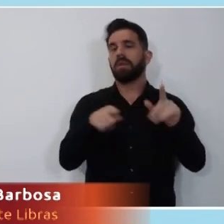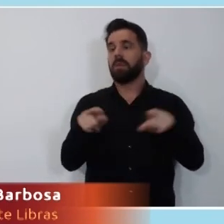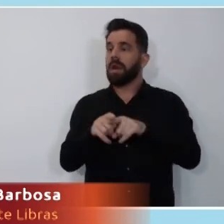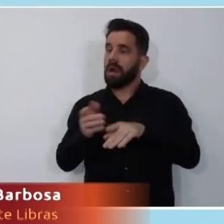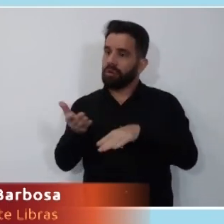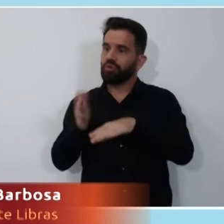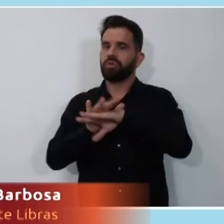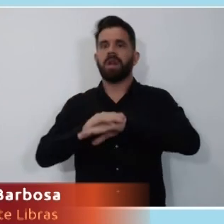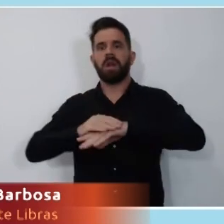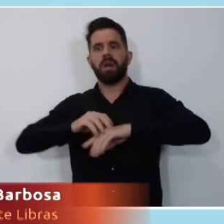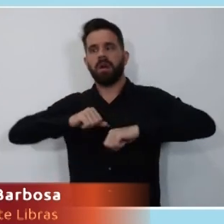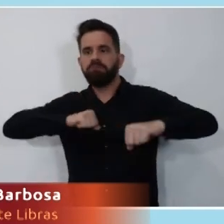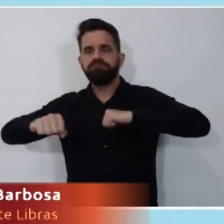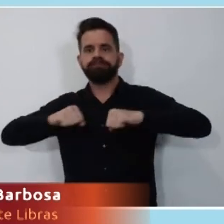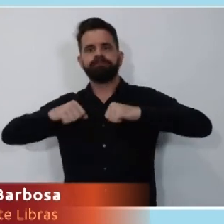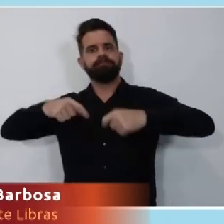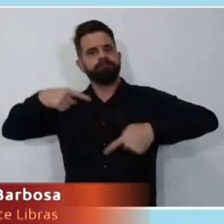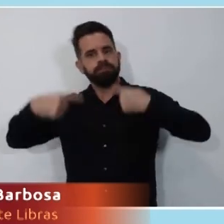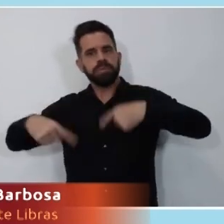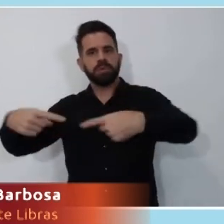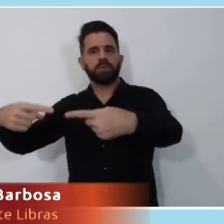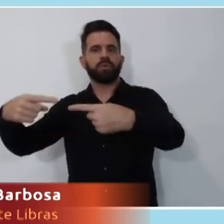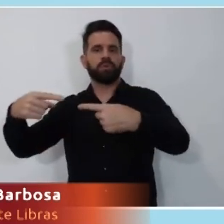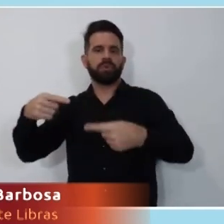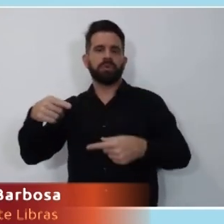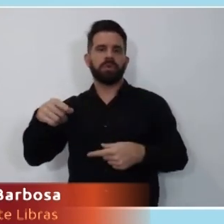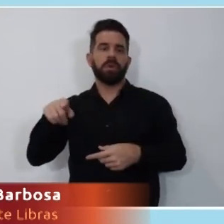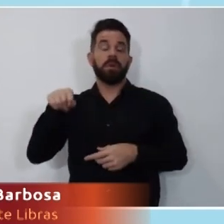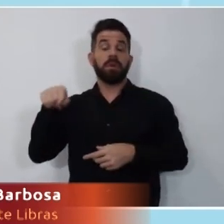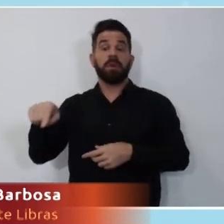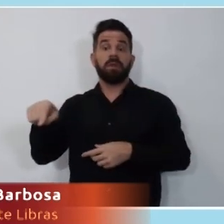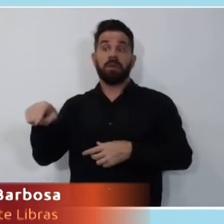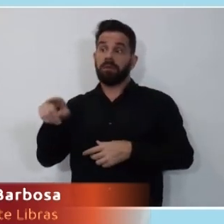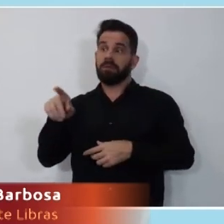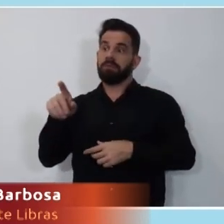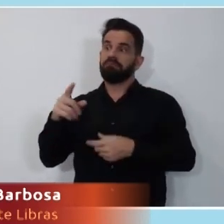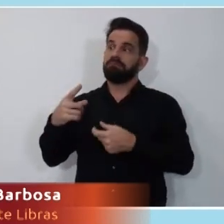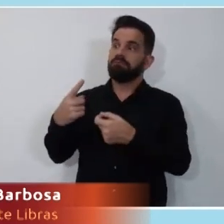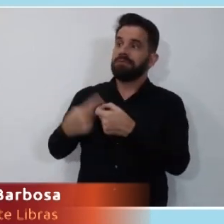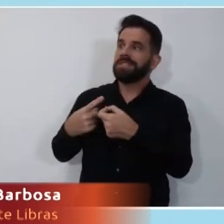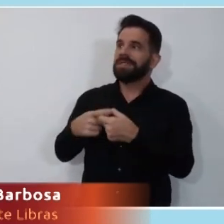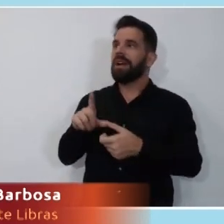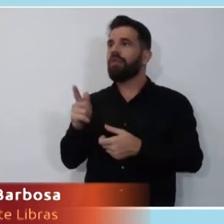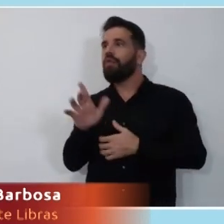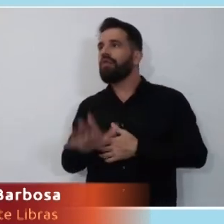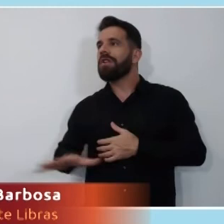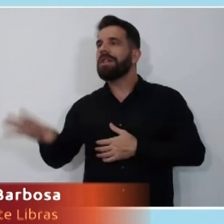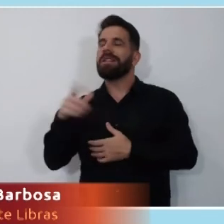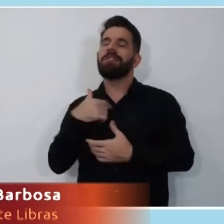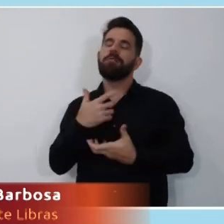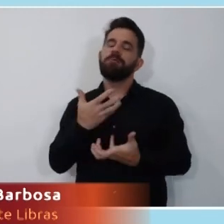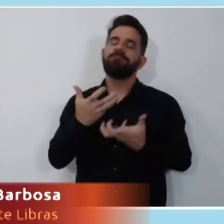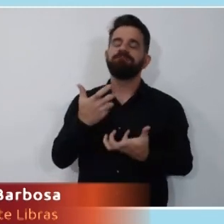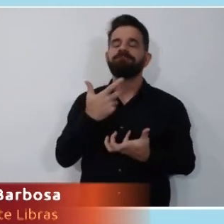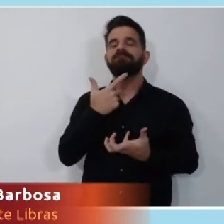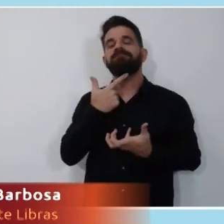Acho que essa frase é muito interessante para a gente chamar a participação da população, né?